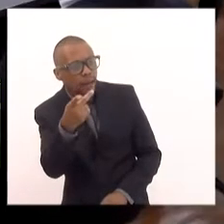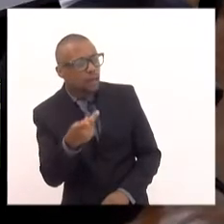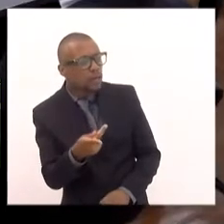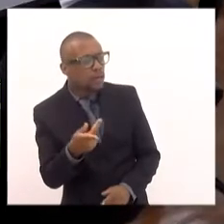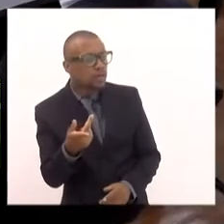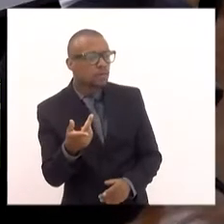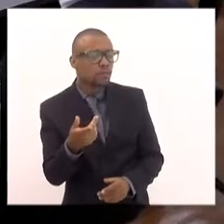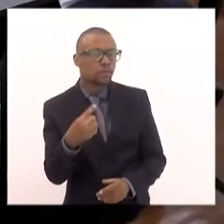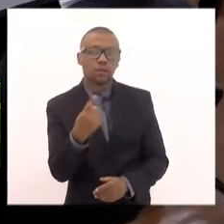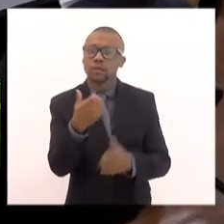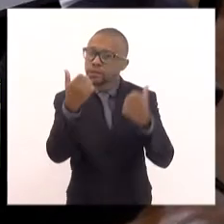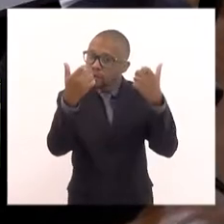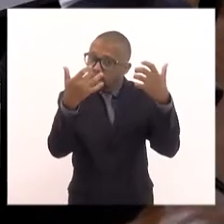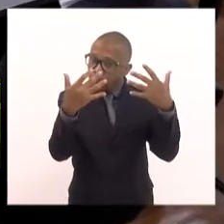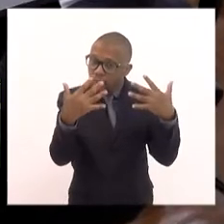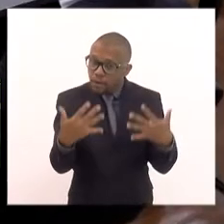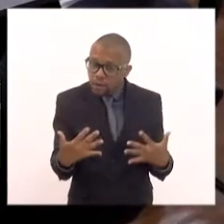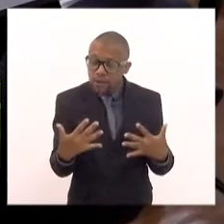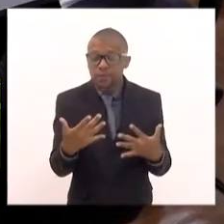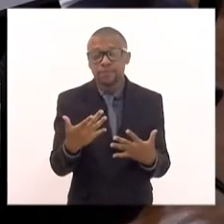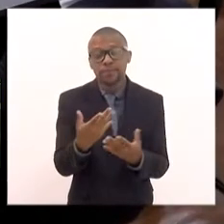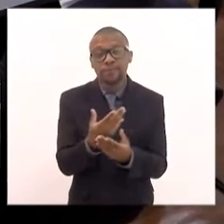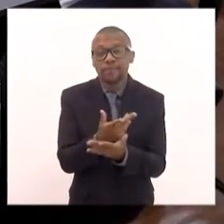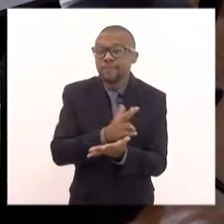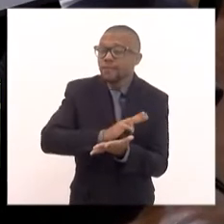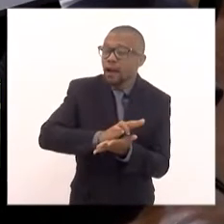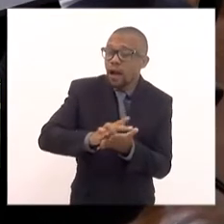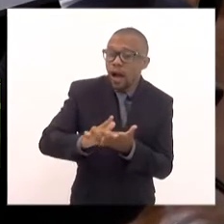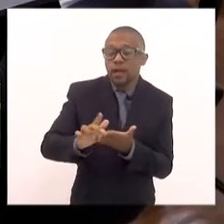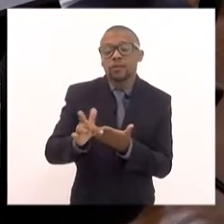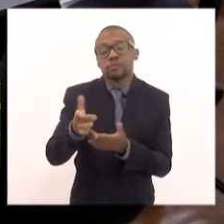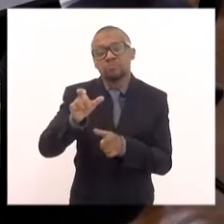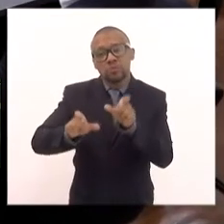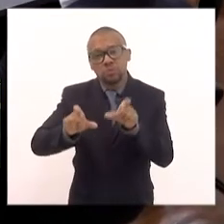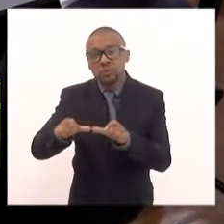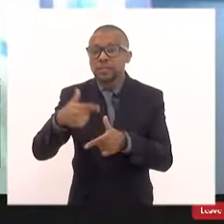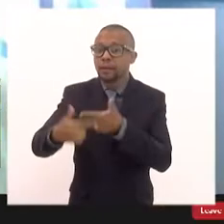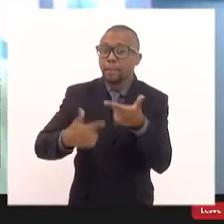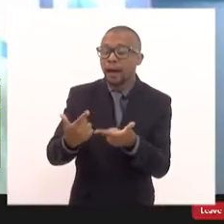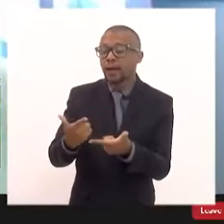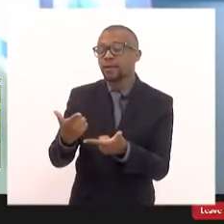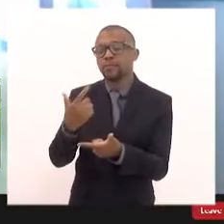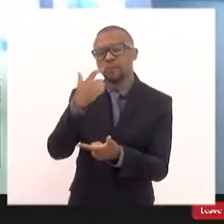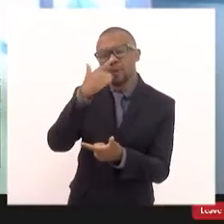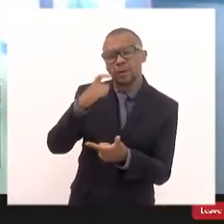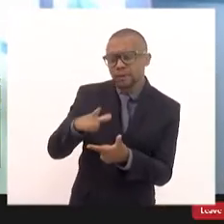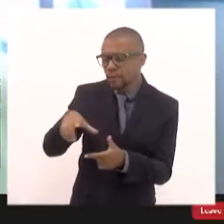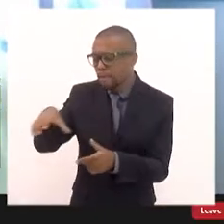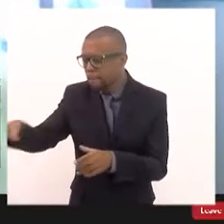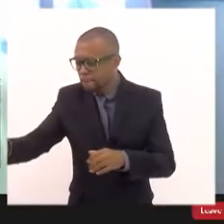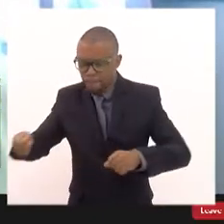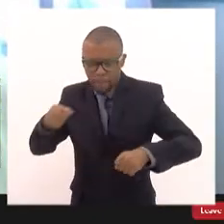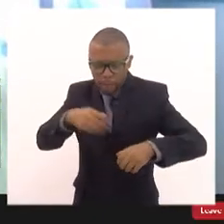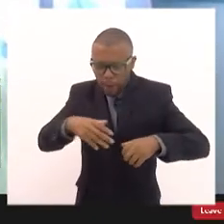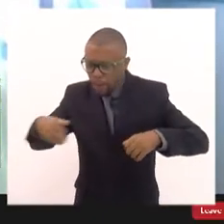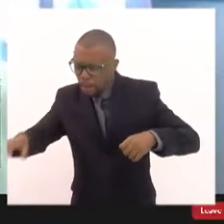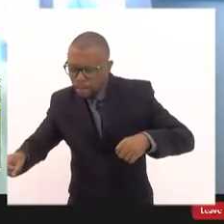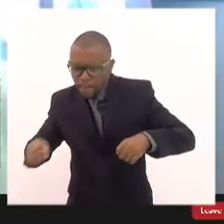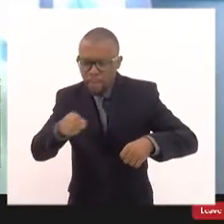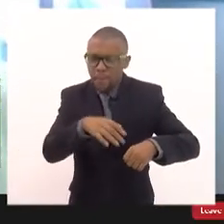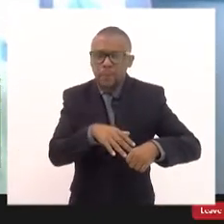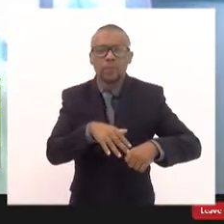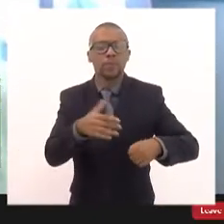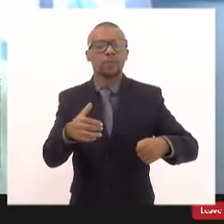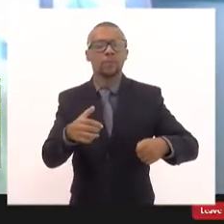A gente está falando de milhares de catadores, de milhares de artesãos, outras atividades. Então, nós,